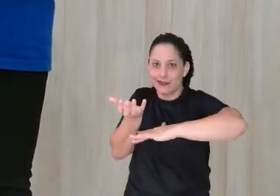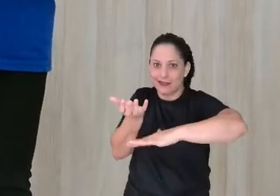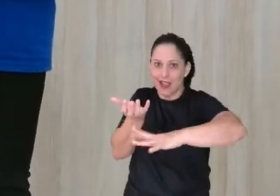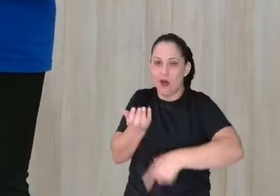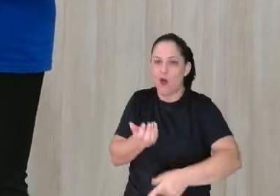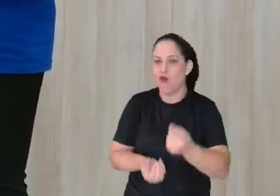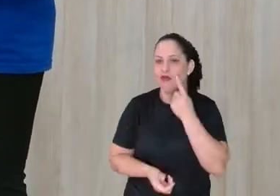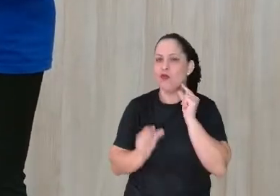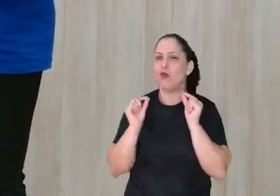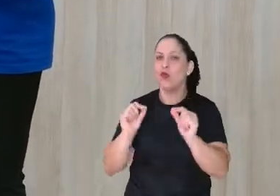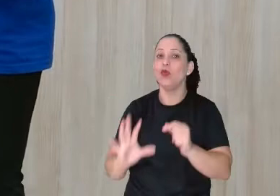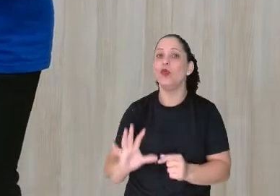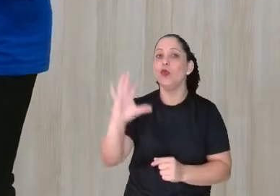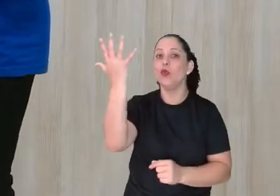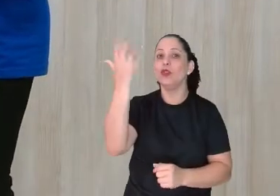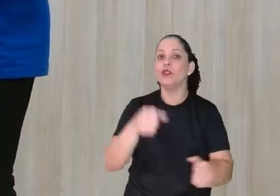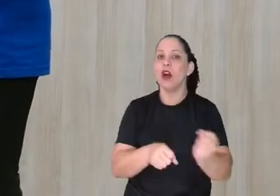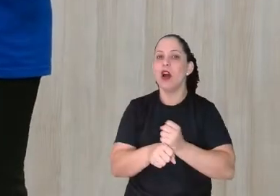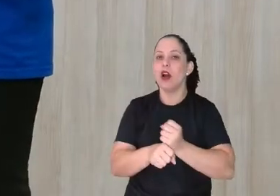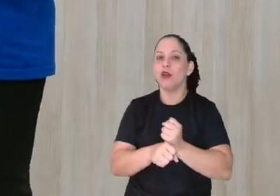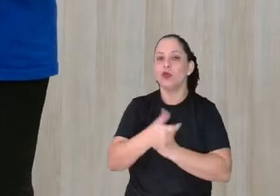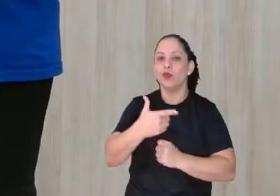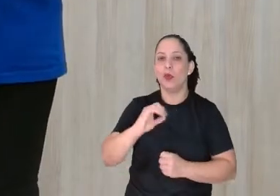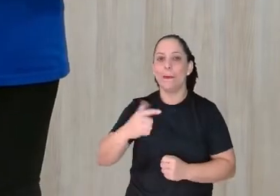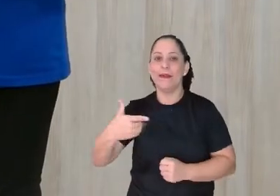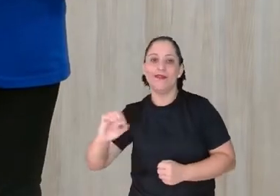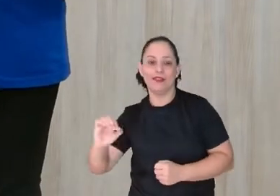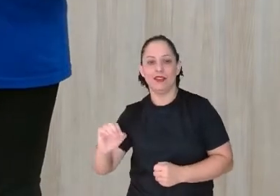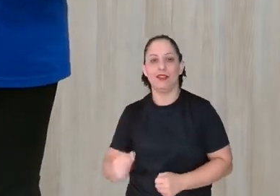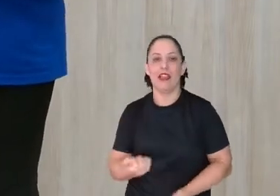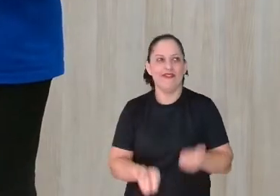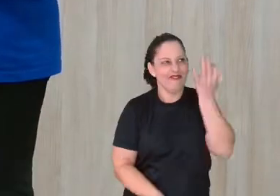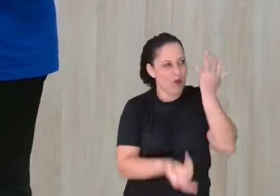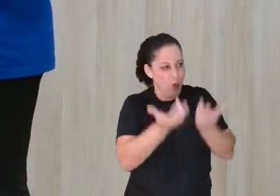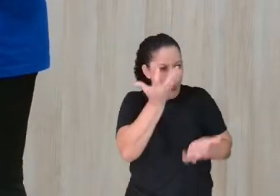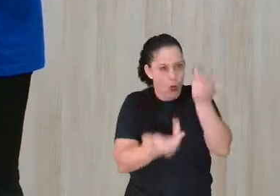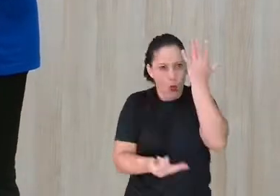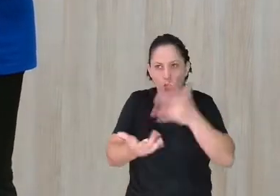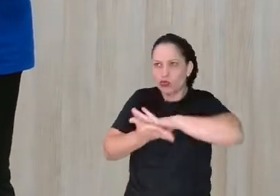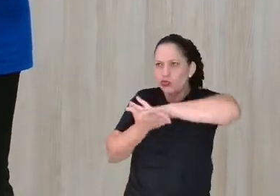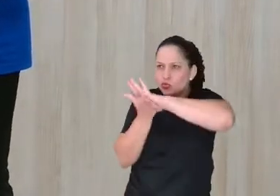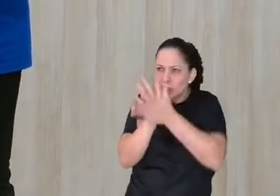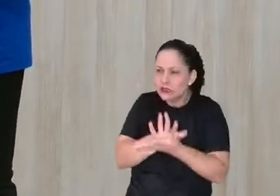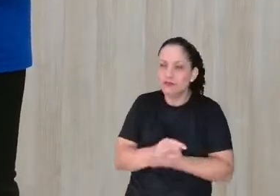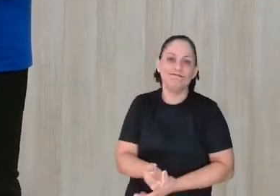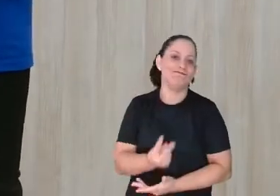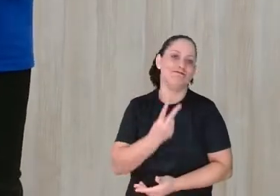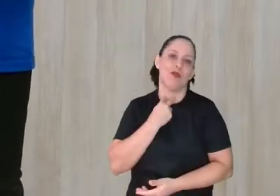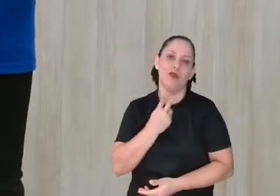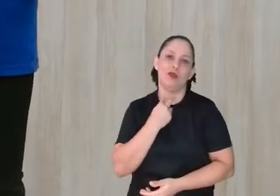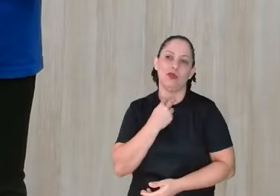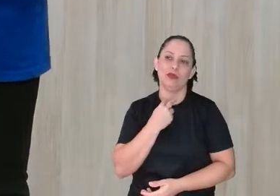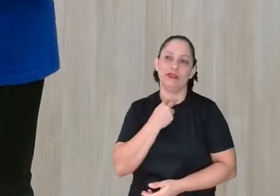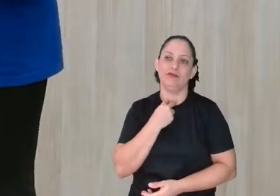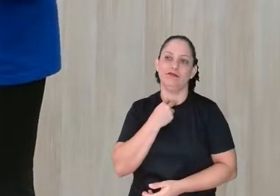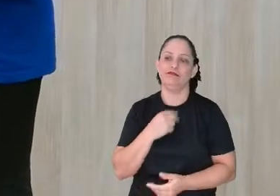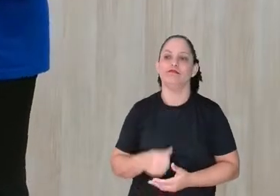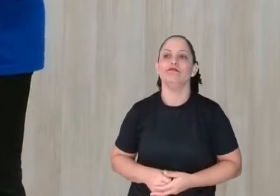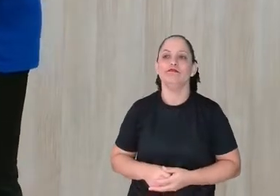em 2020, aquela queimada. Veja, é considerado um patrimônio nacional. Ainda